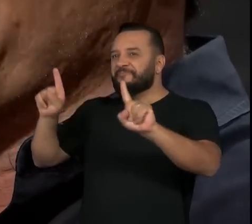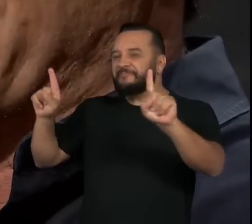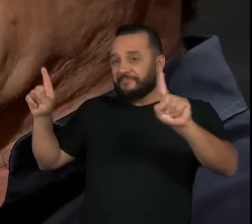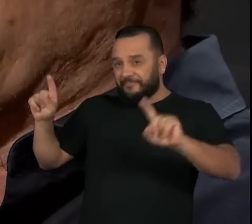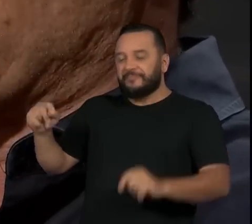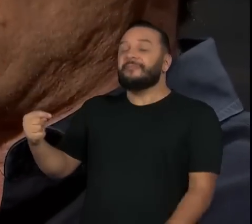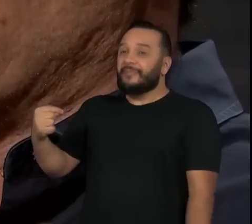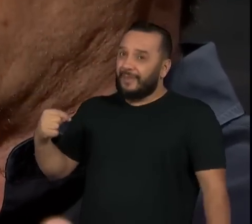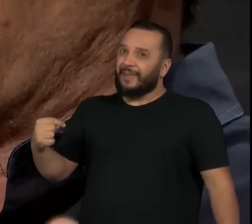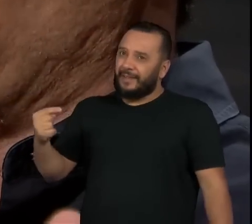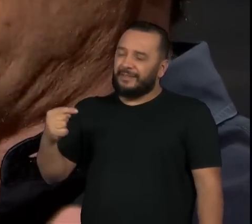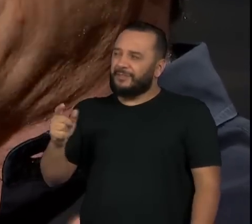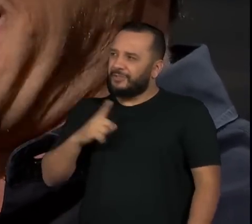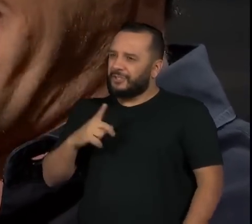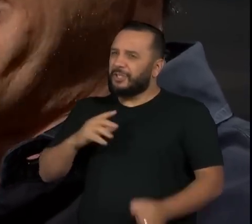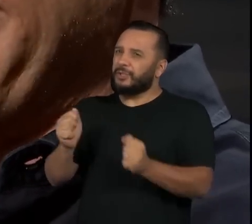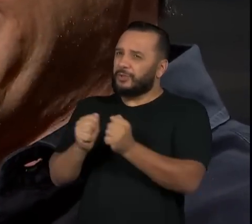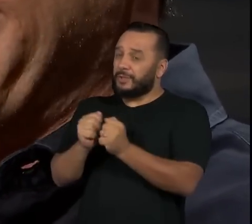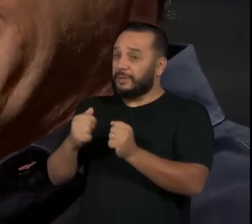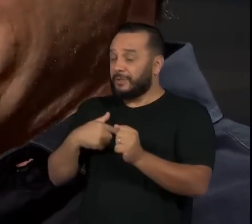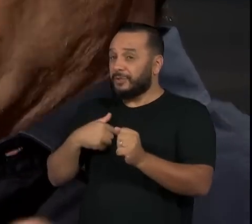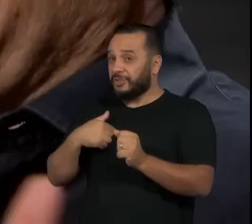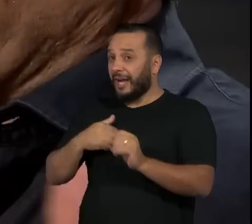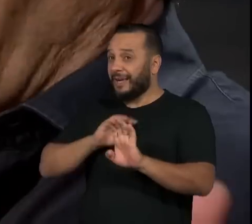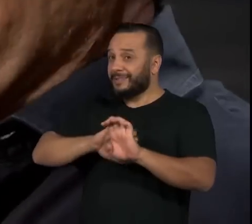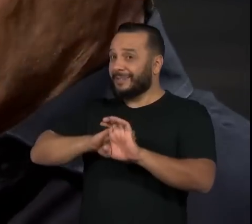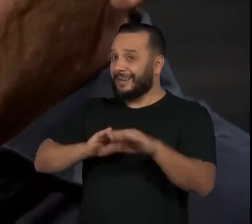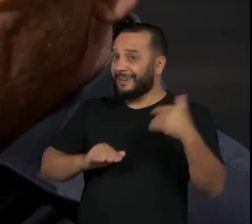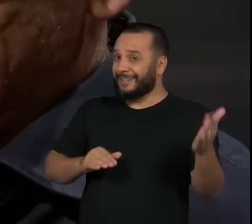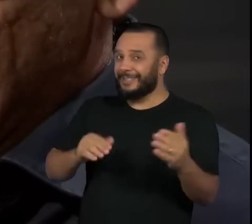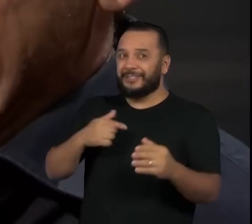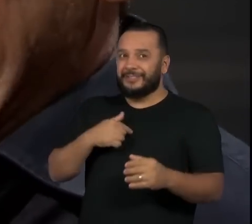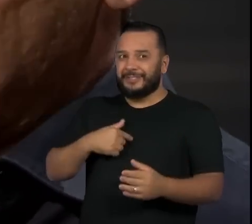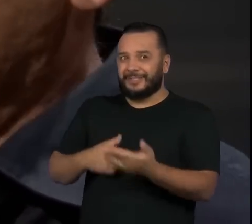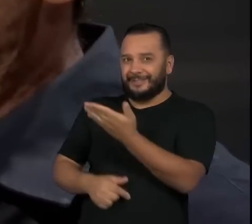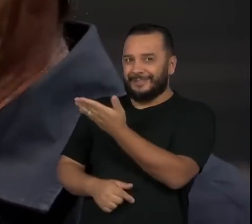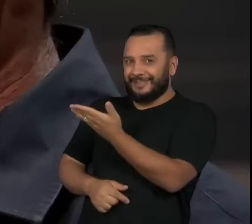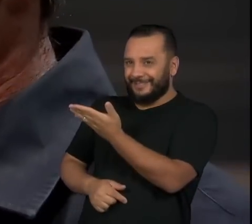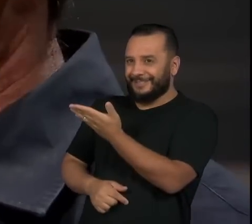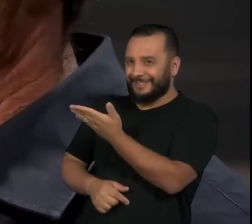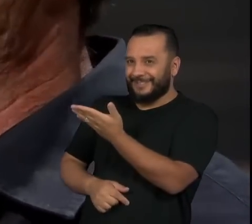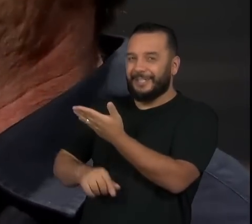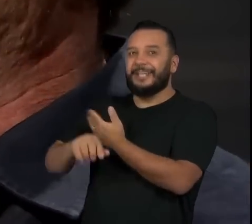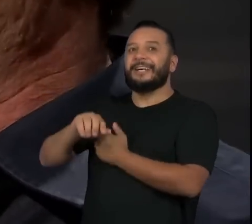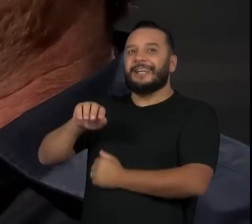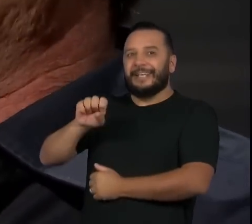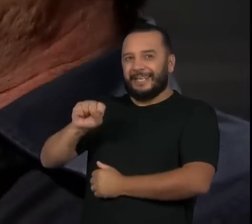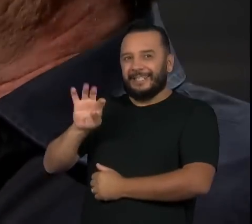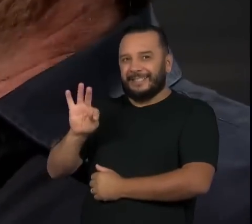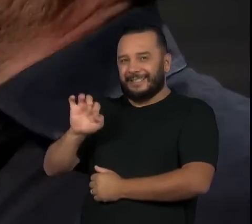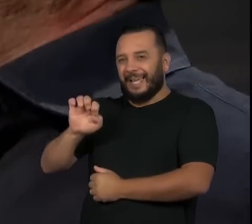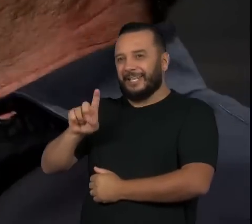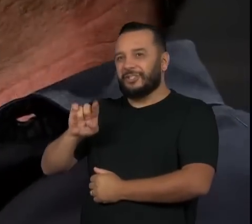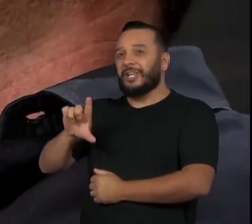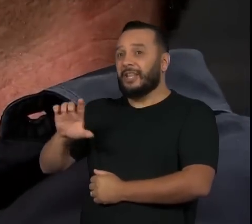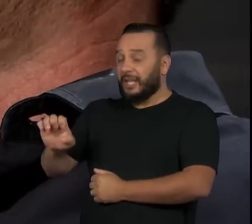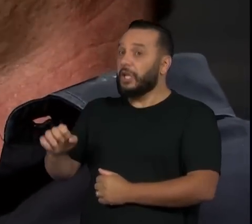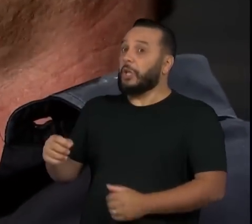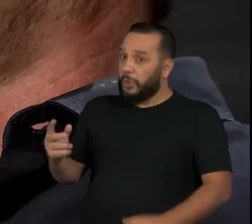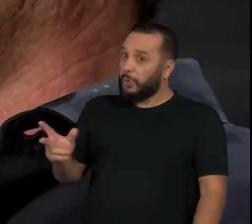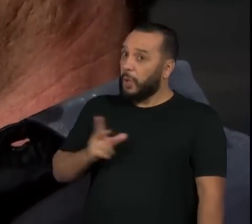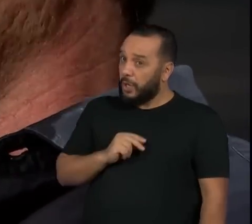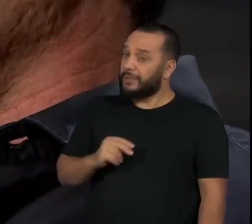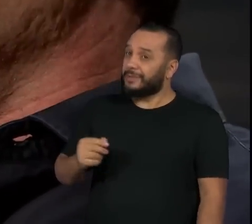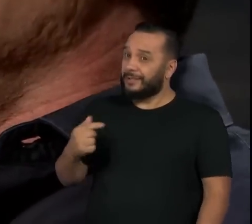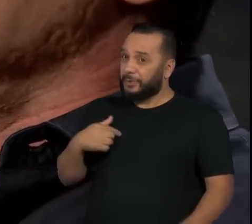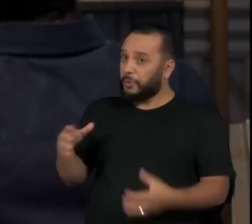se não me engano, acho que tinha o Stedley, tinha umas 4 ou 5 pessoas. Eu até liguei pro Stedley depois, falei, Stedley, somos 5, 6